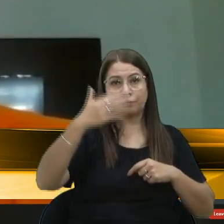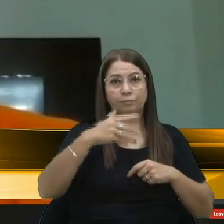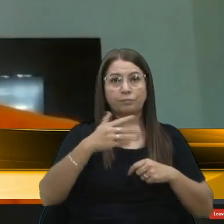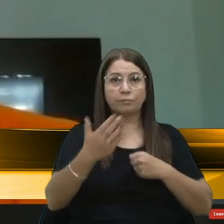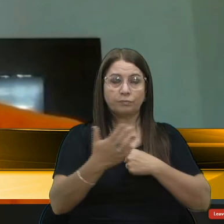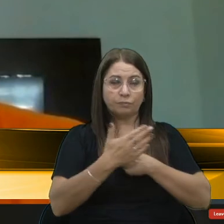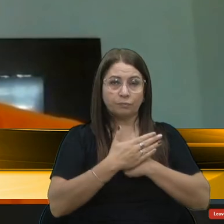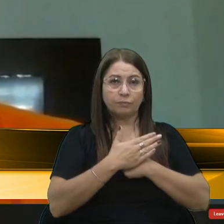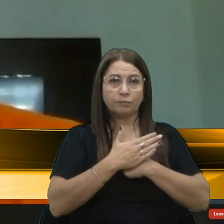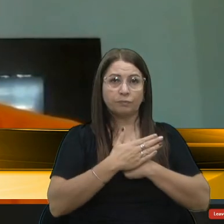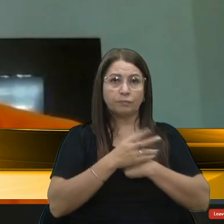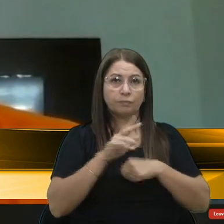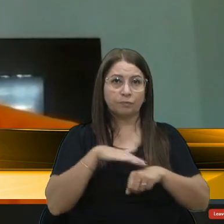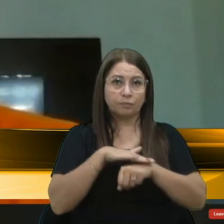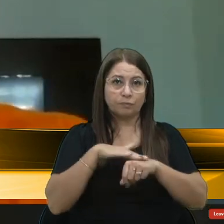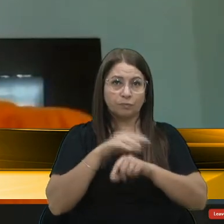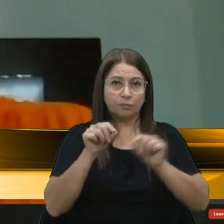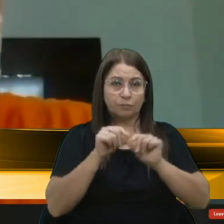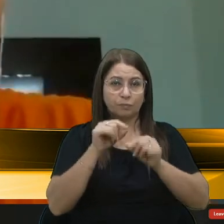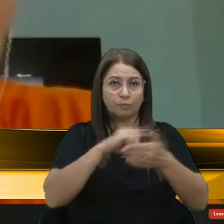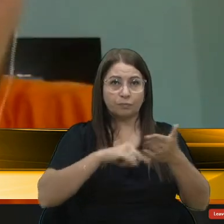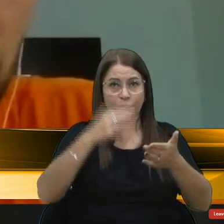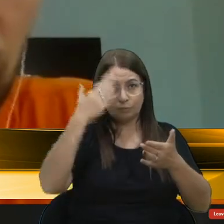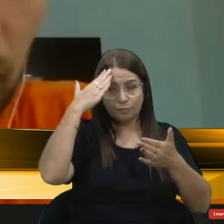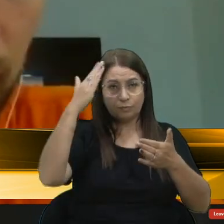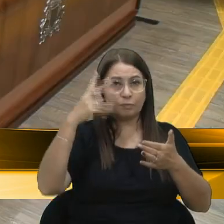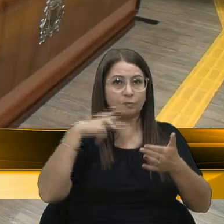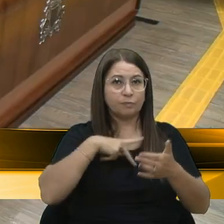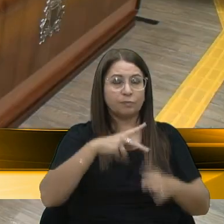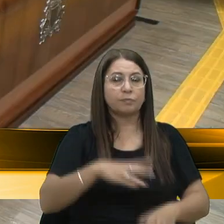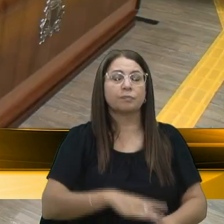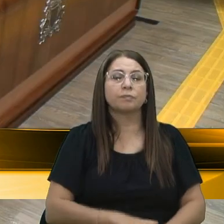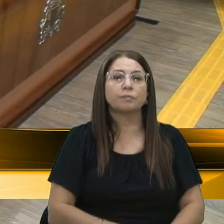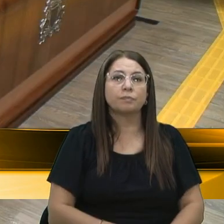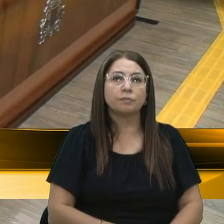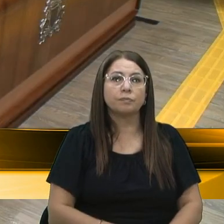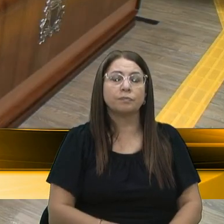contribuições aí do vereador e vamos conversar sobre esse documento. Obrigado, senhor presidente. Em declaração de